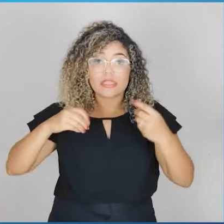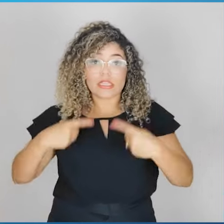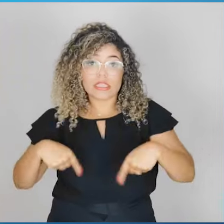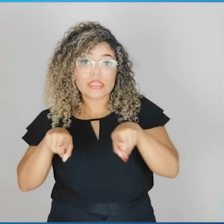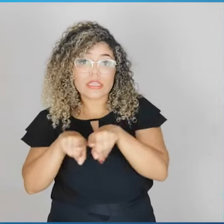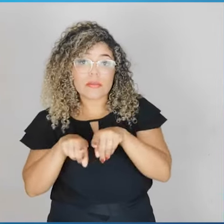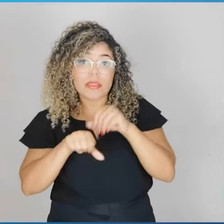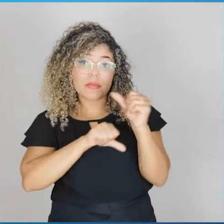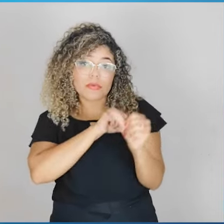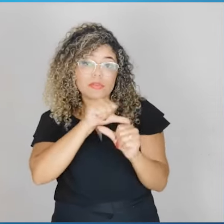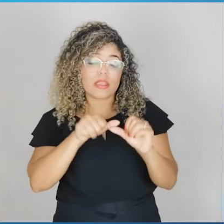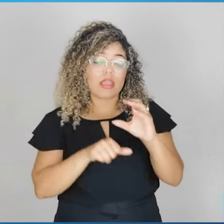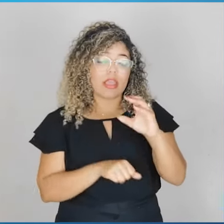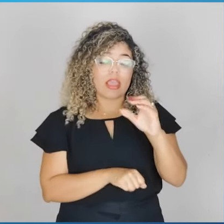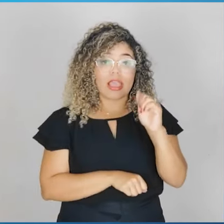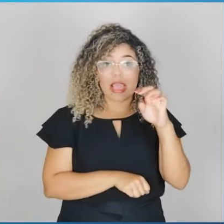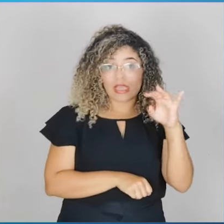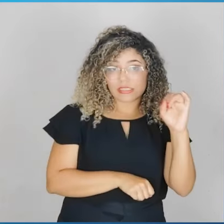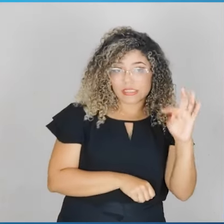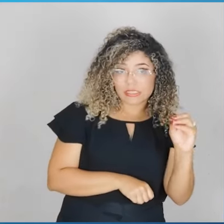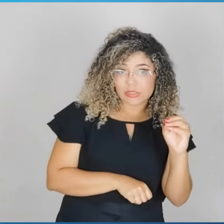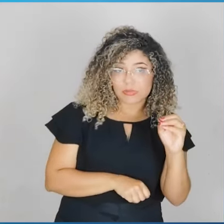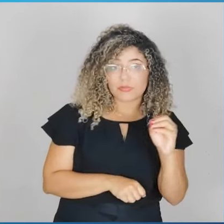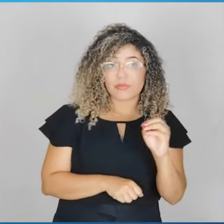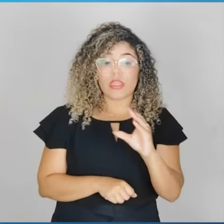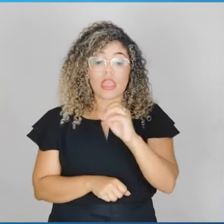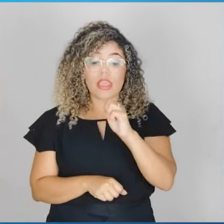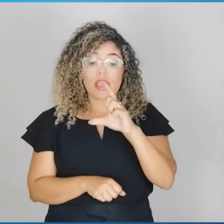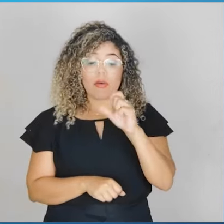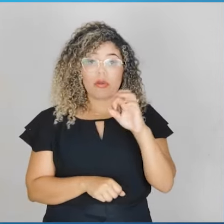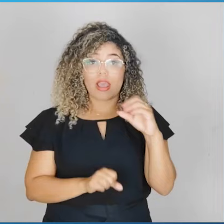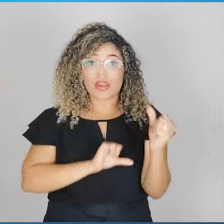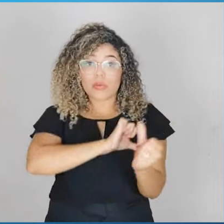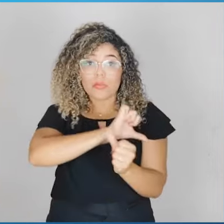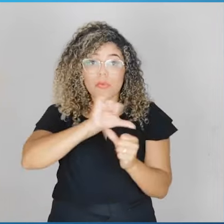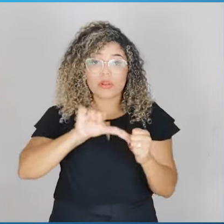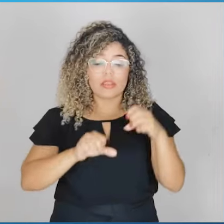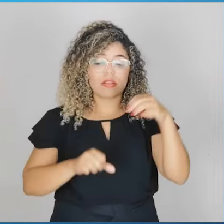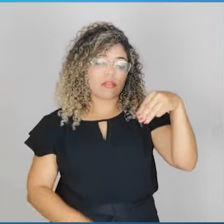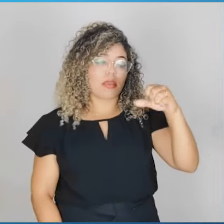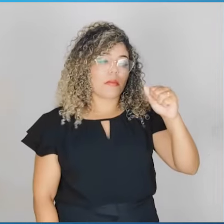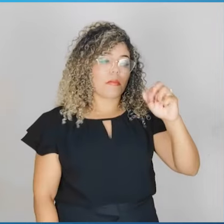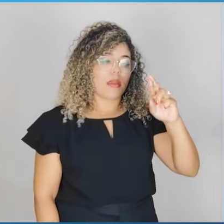quartzito e o calcário se transformando, por exemplo, no mármore.